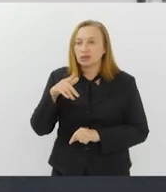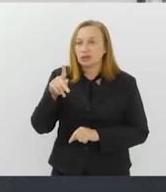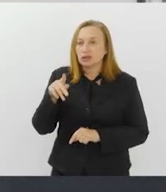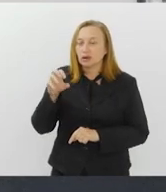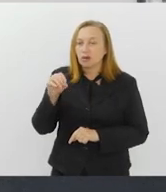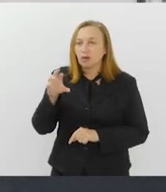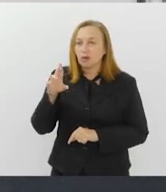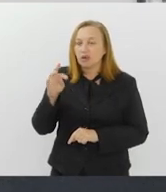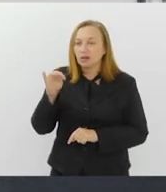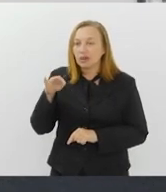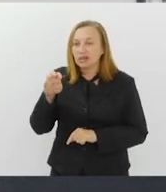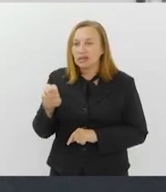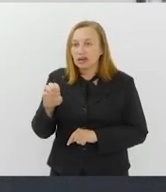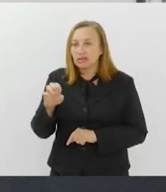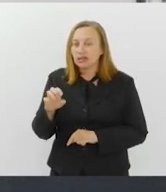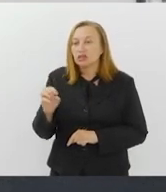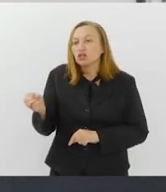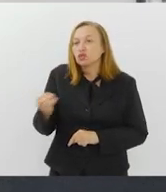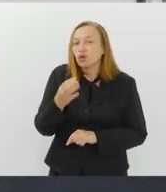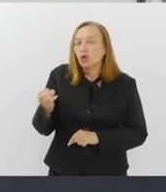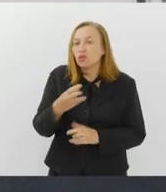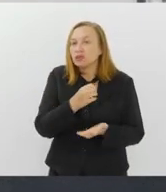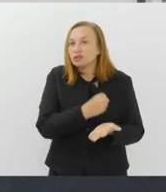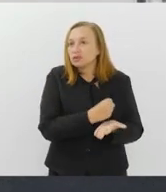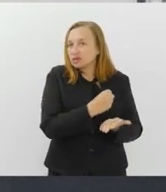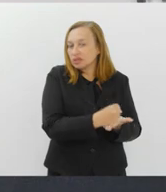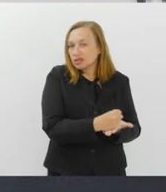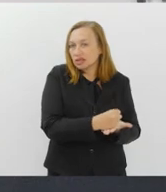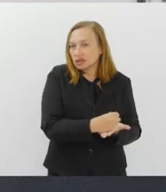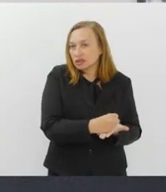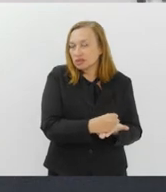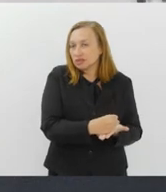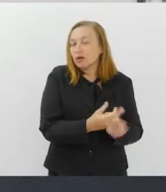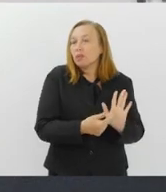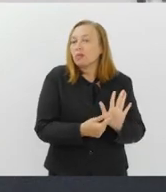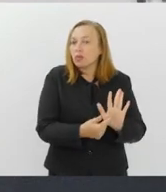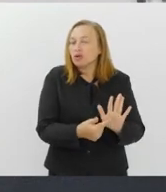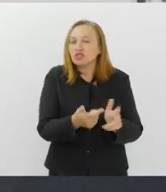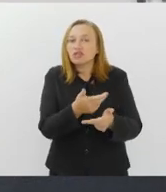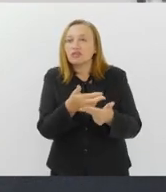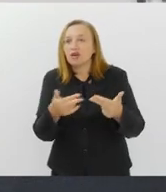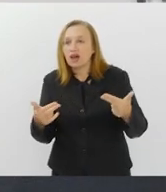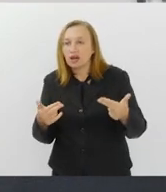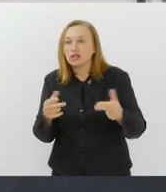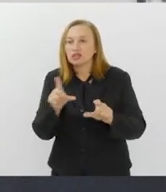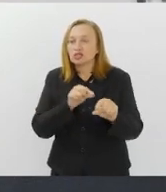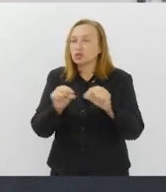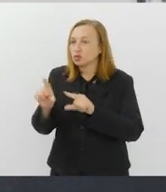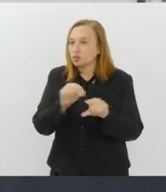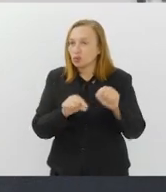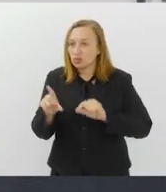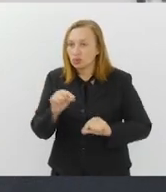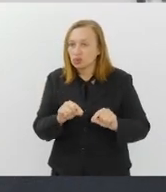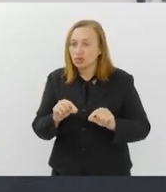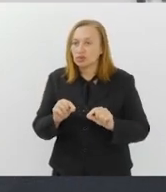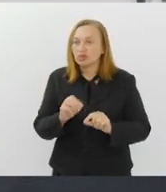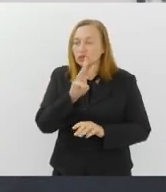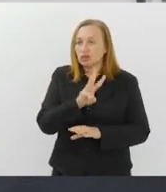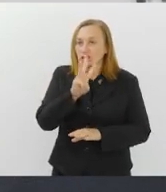portabilidade, enquanto novas contratações mostram diversas opções no site